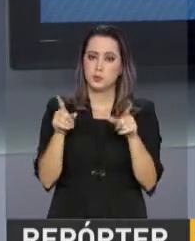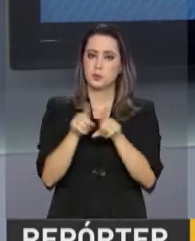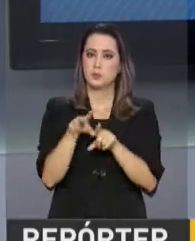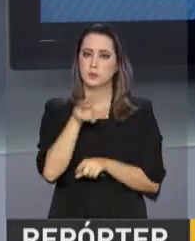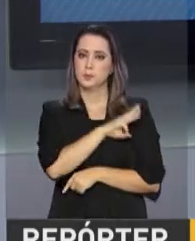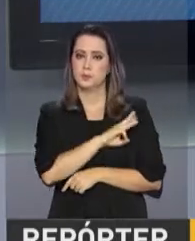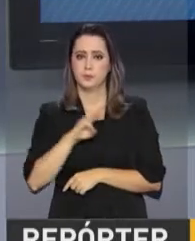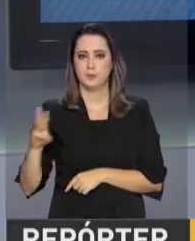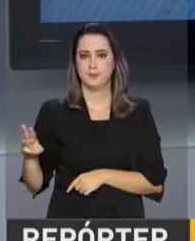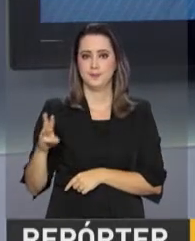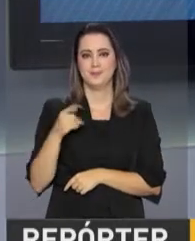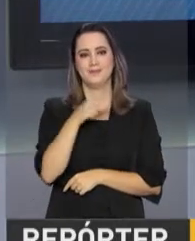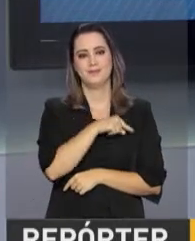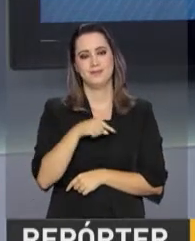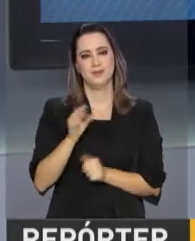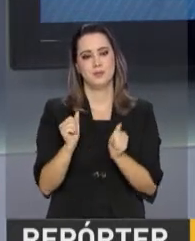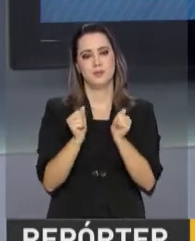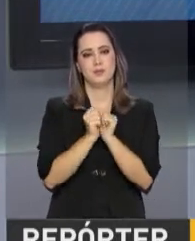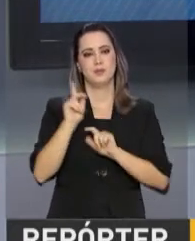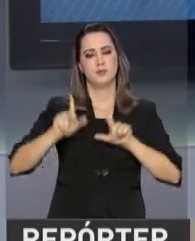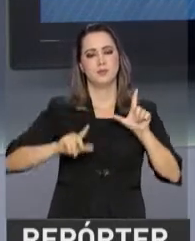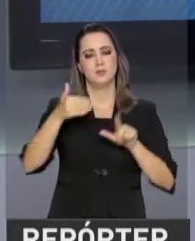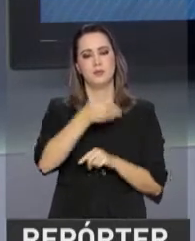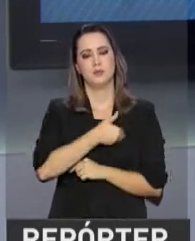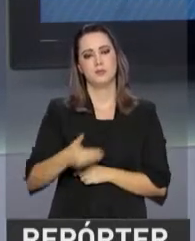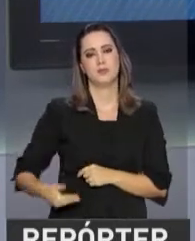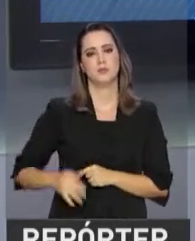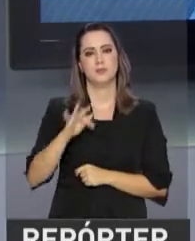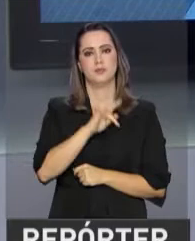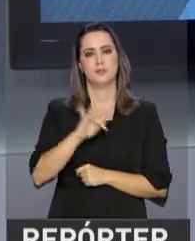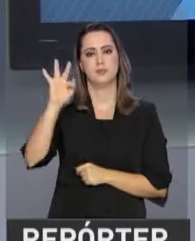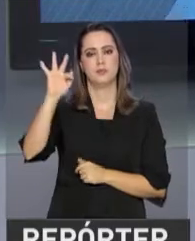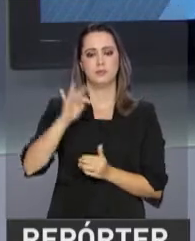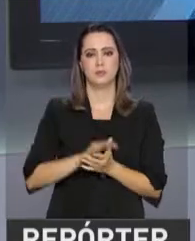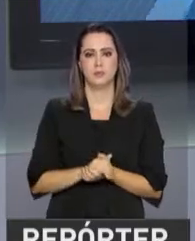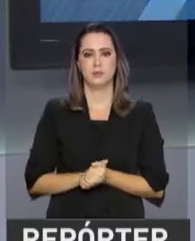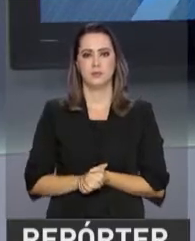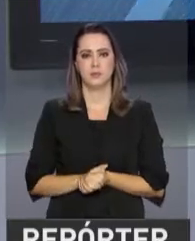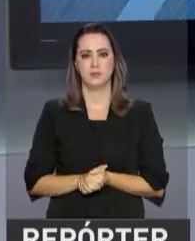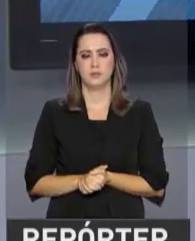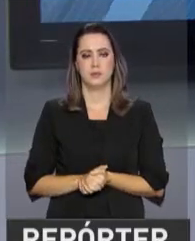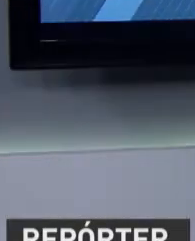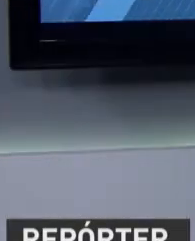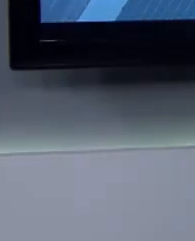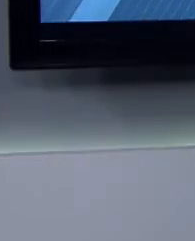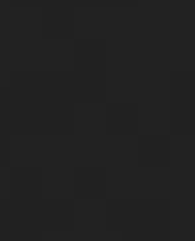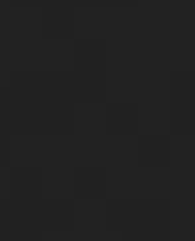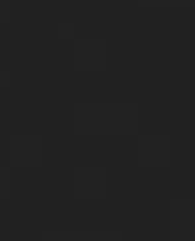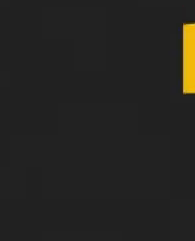página da NBR na internet. Continue com a gente aqui na NBR, a TV do Governo Federal.